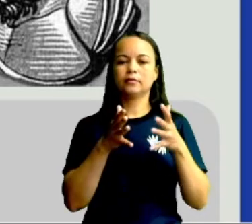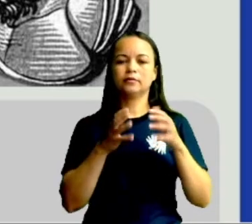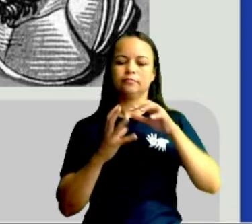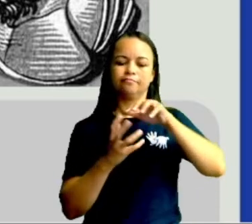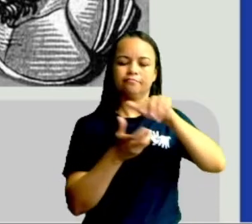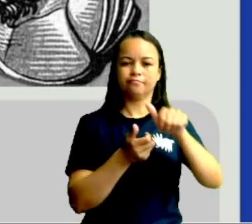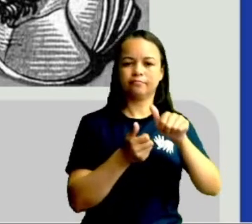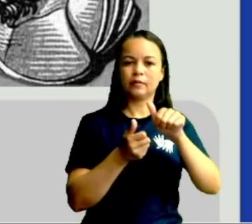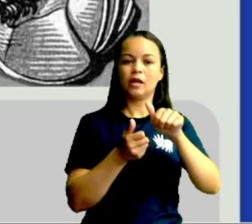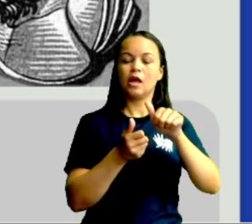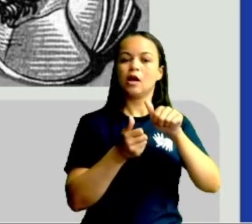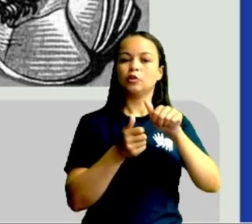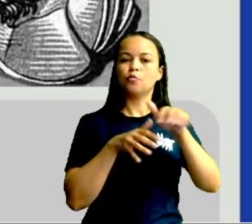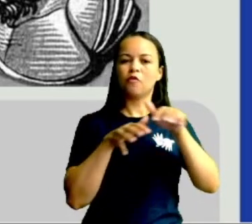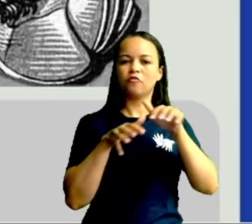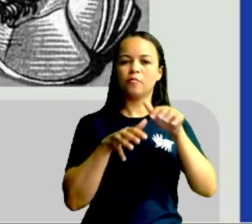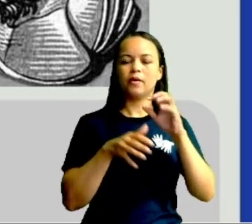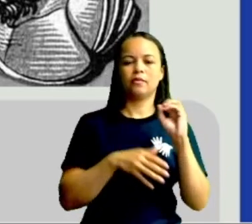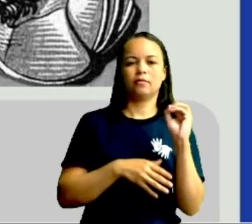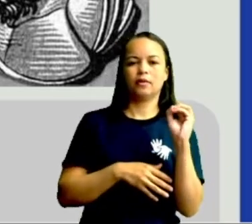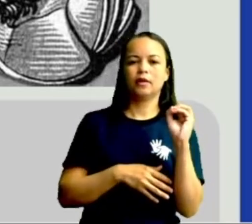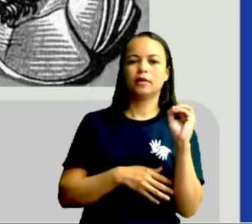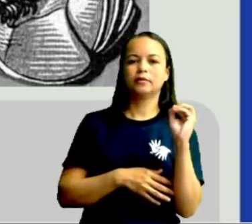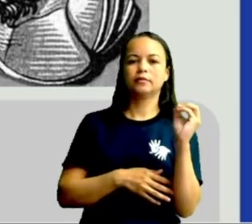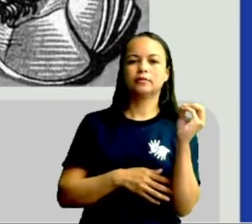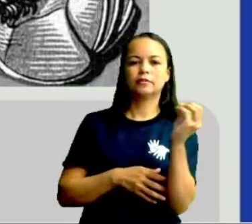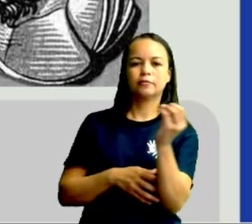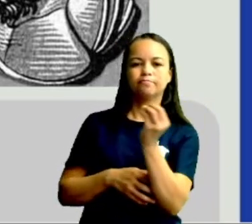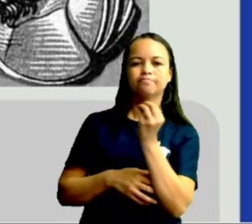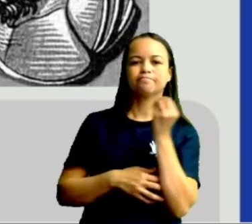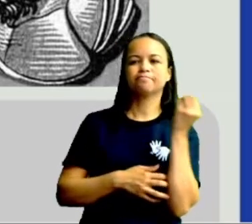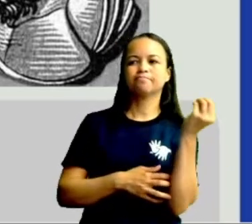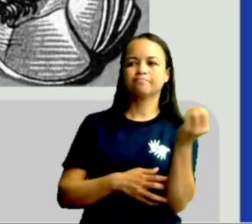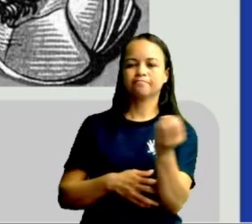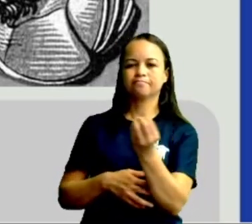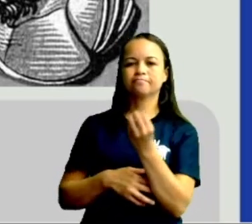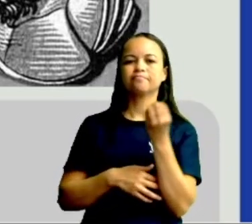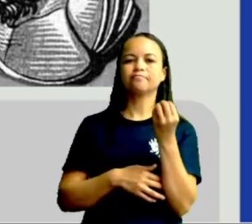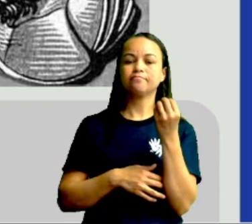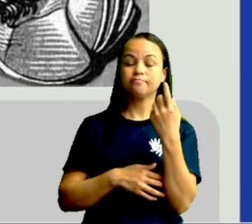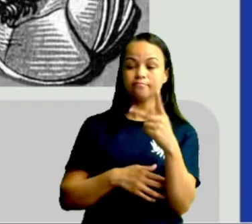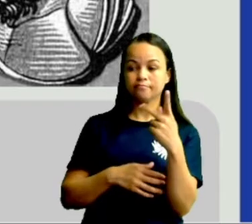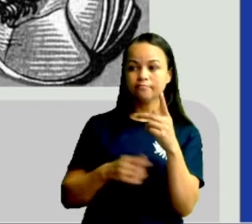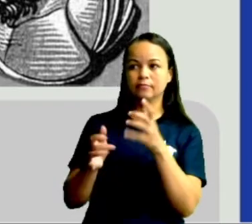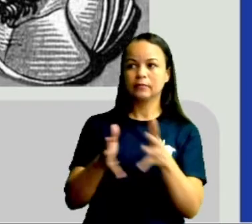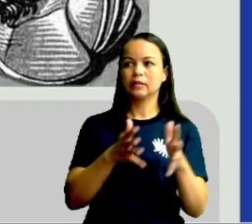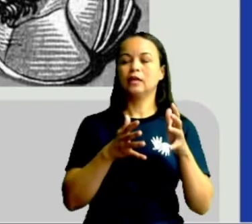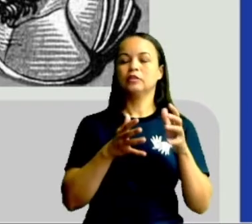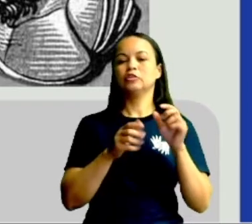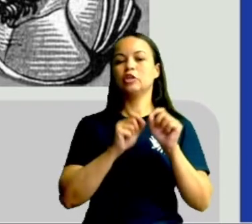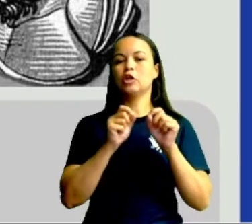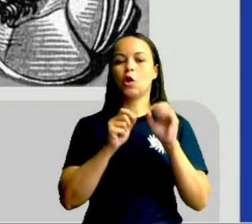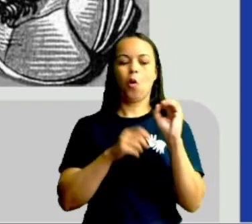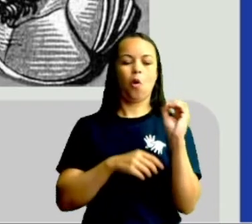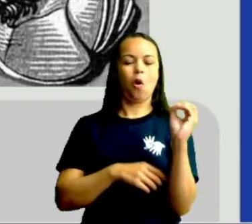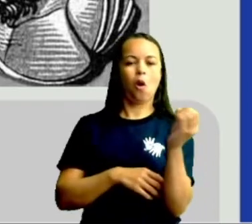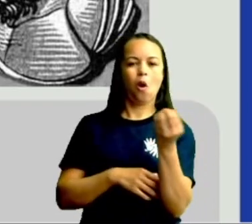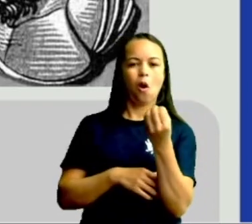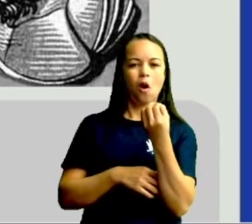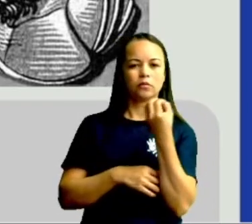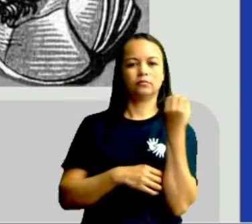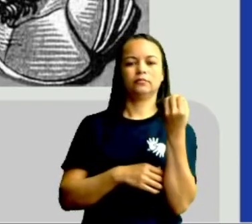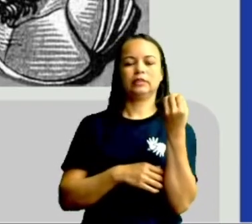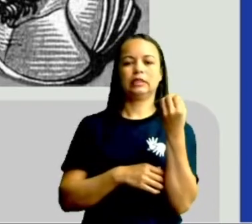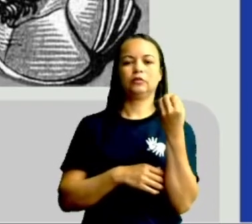no movimento de translação. Esse rebolado no eixo de rotação da Terra leva cerca